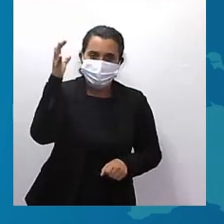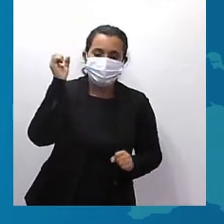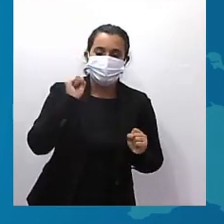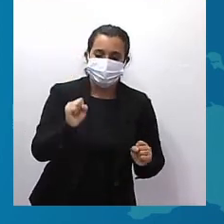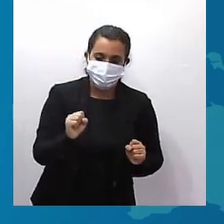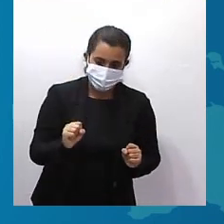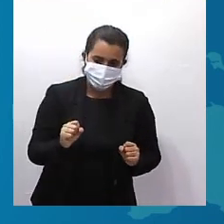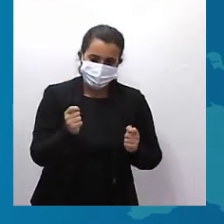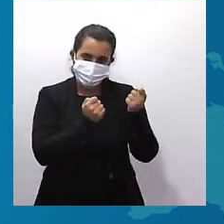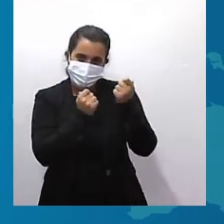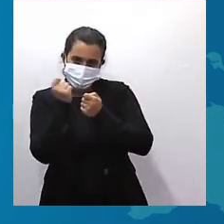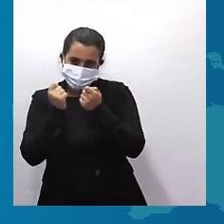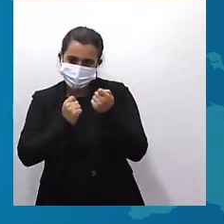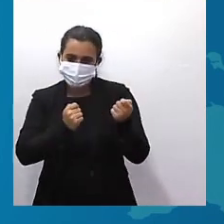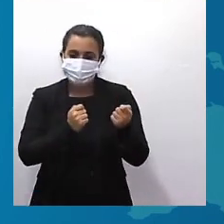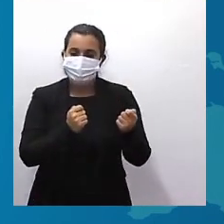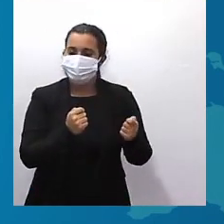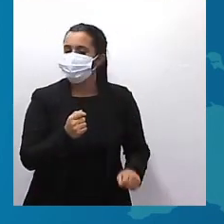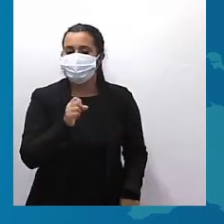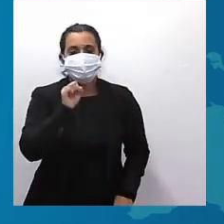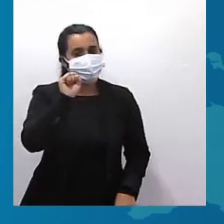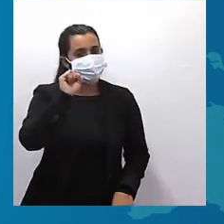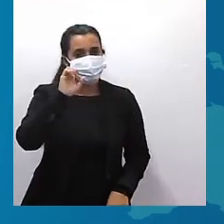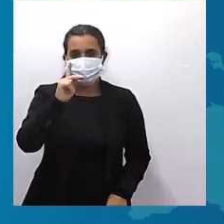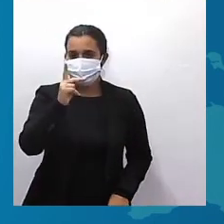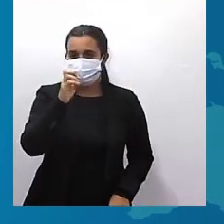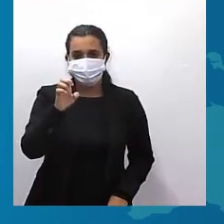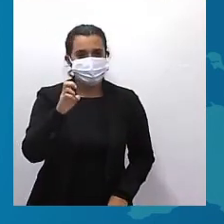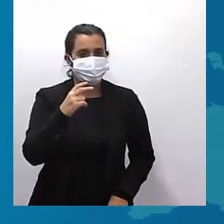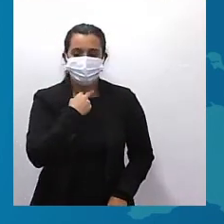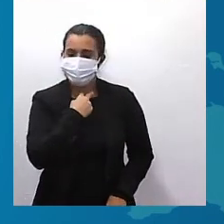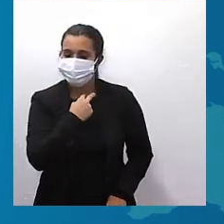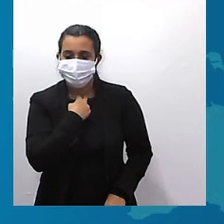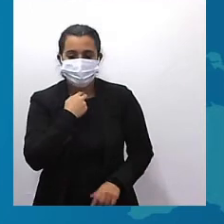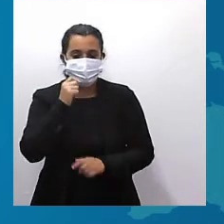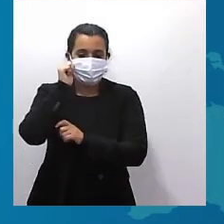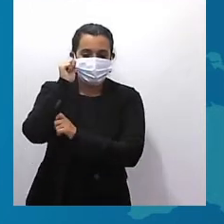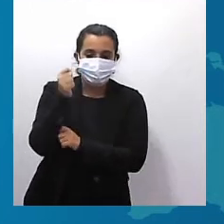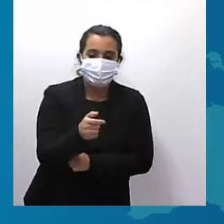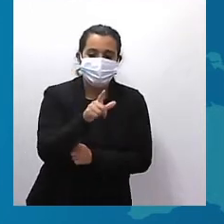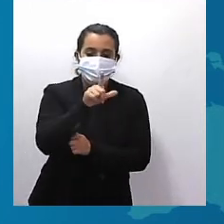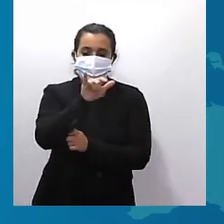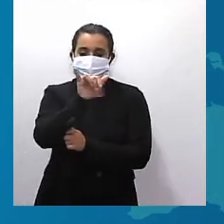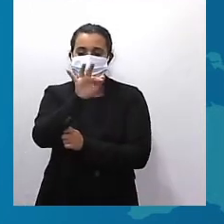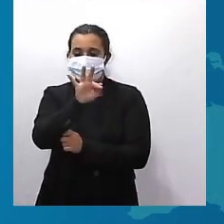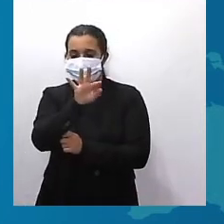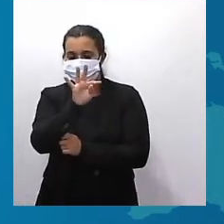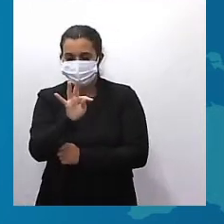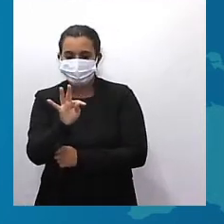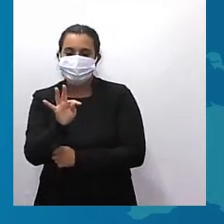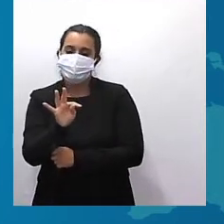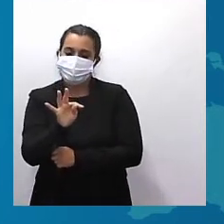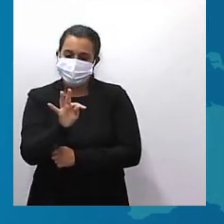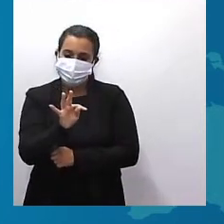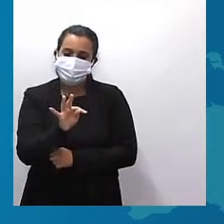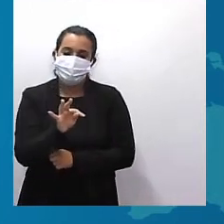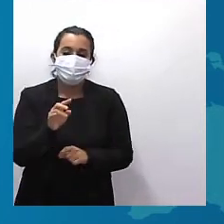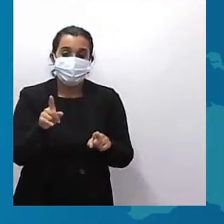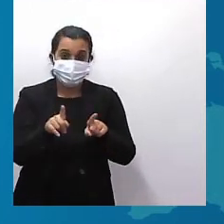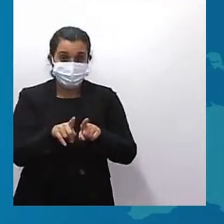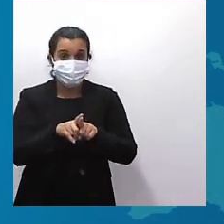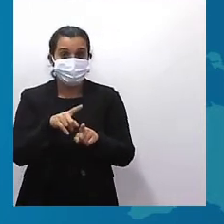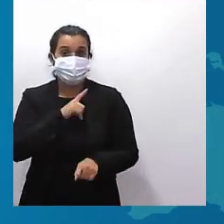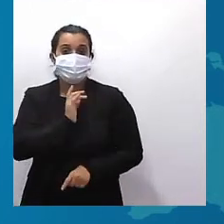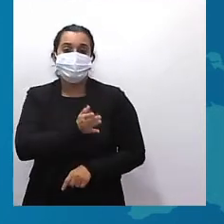the hammer, Mjolnir, ela não pode pegar o martelo de Mjolnir, mas ela talvez até possa, porque ela tem um